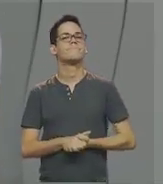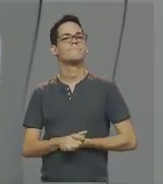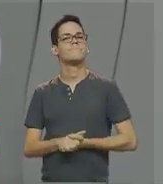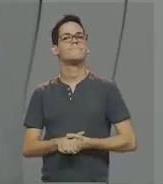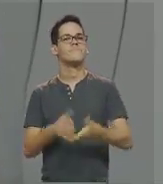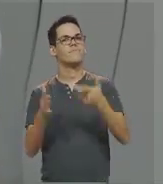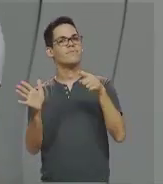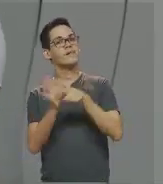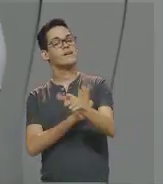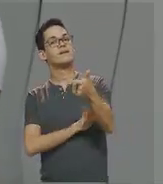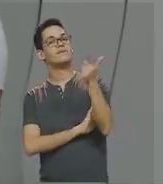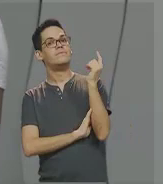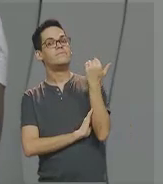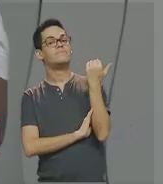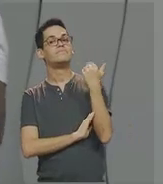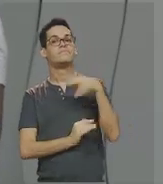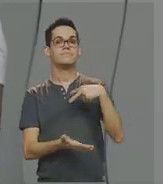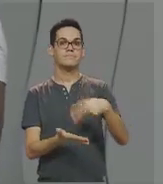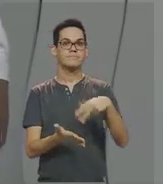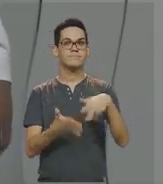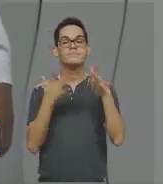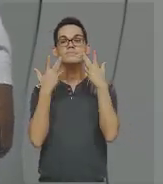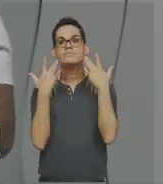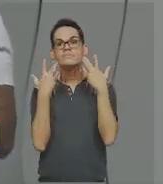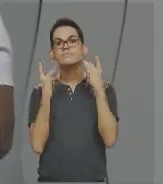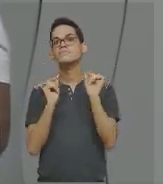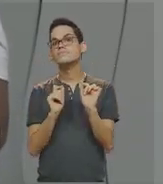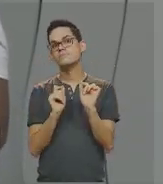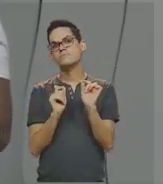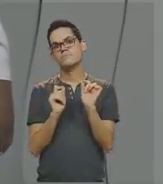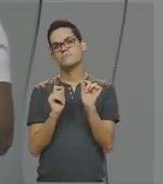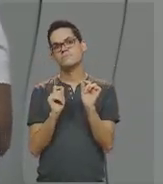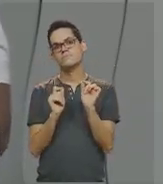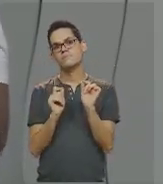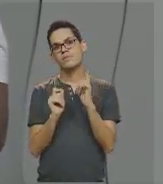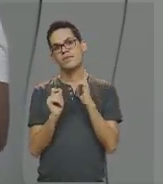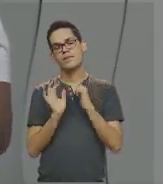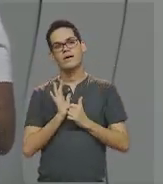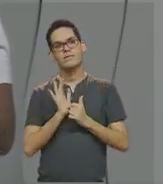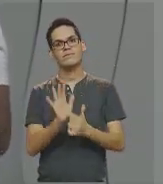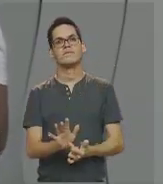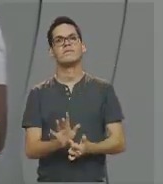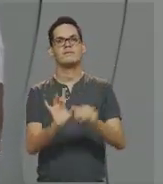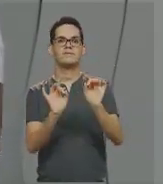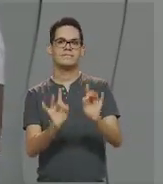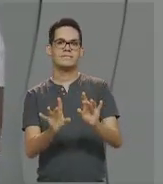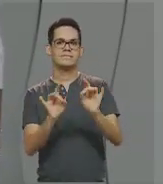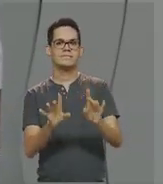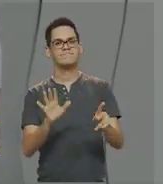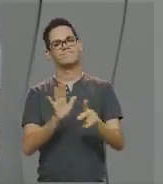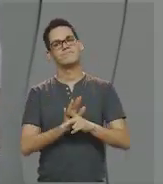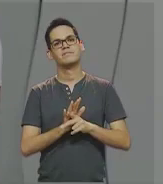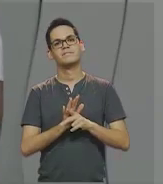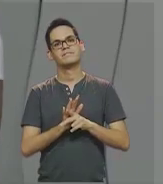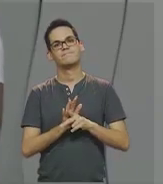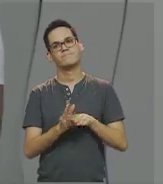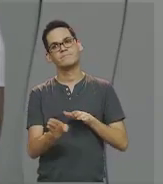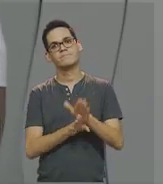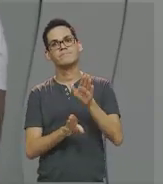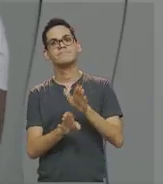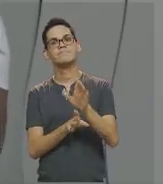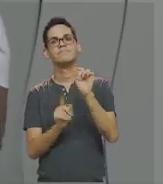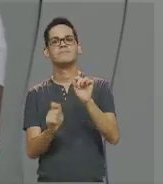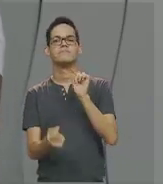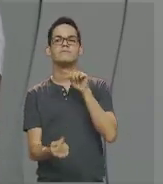pergunta anterior, é uma dança teatral, né? Então, vai ter uma estruturação mais específica, mais orientada para